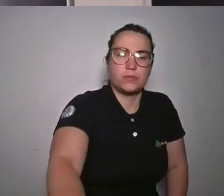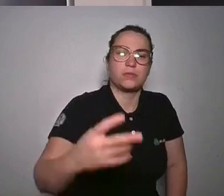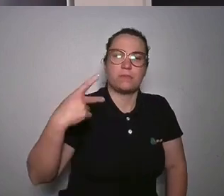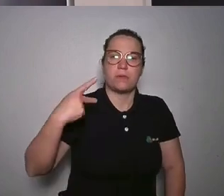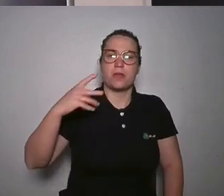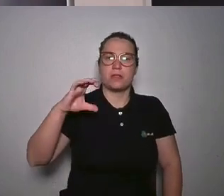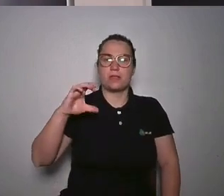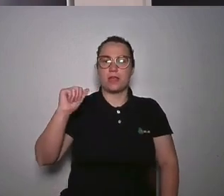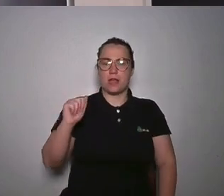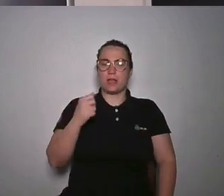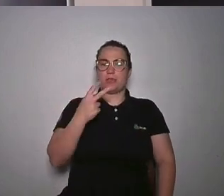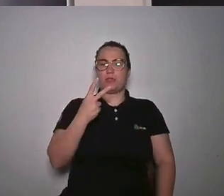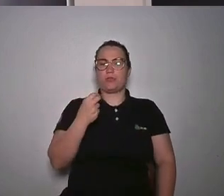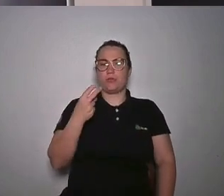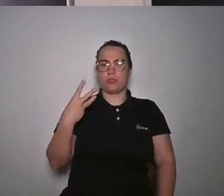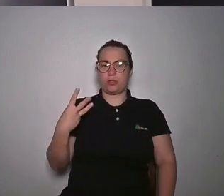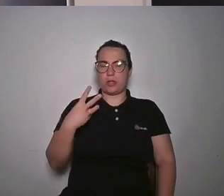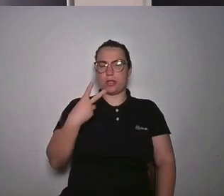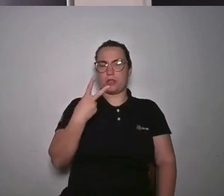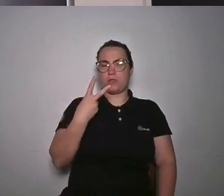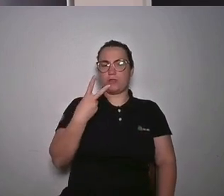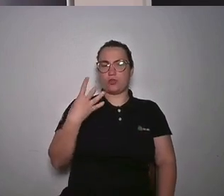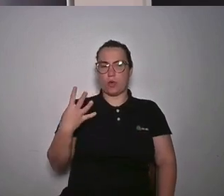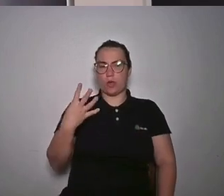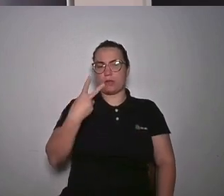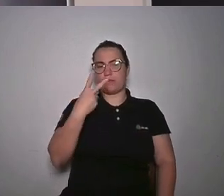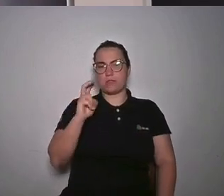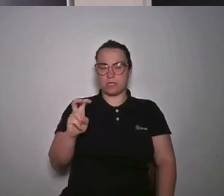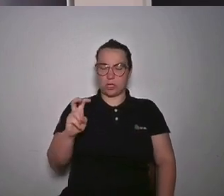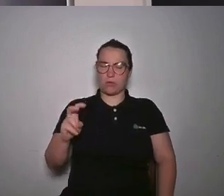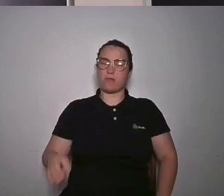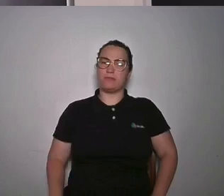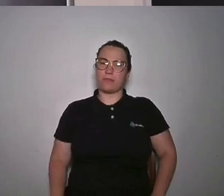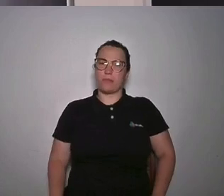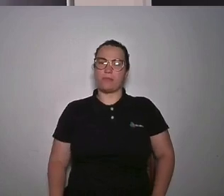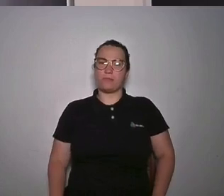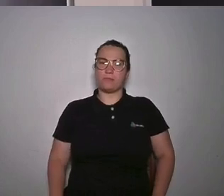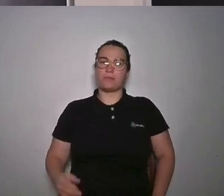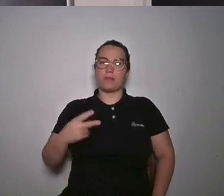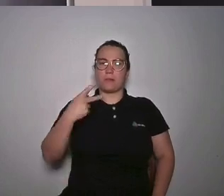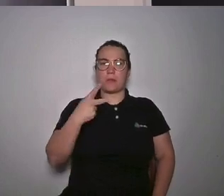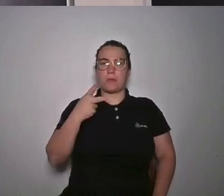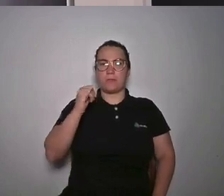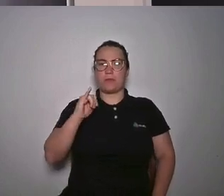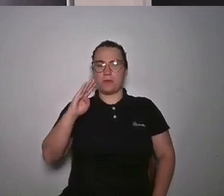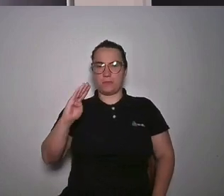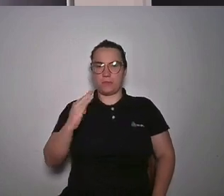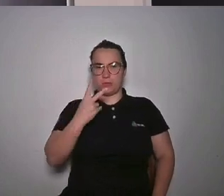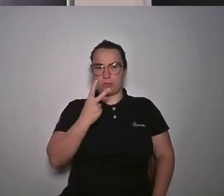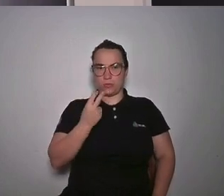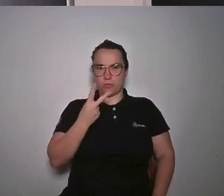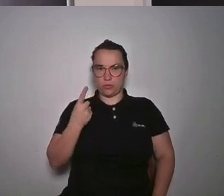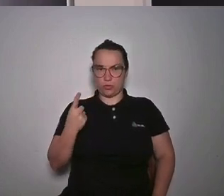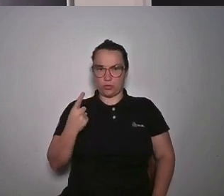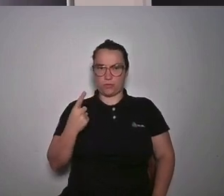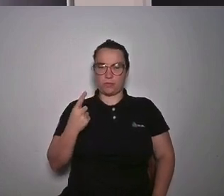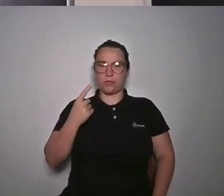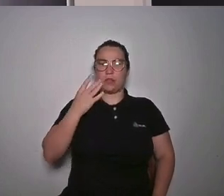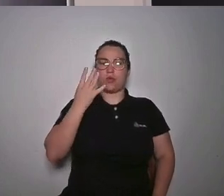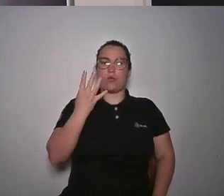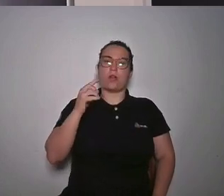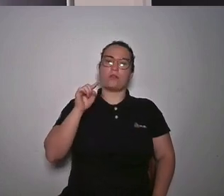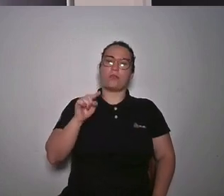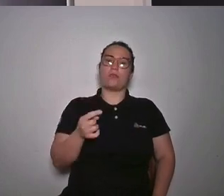2023, 24 e 25. Então, nós pegamos ali o PIB em 2021, foi